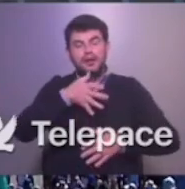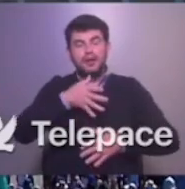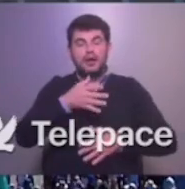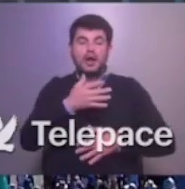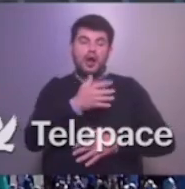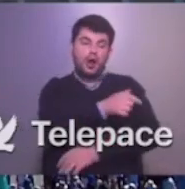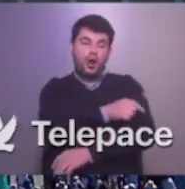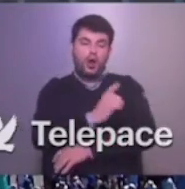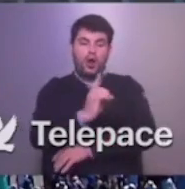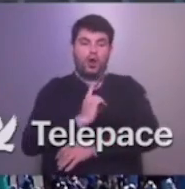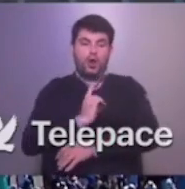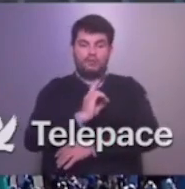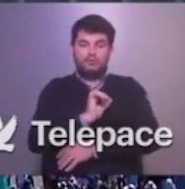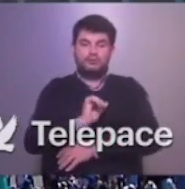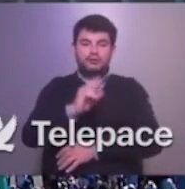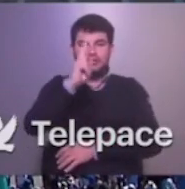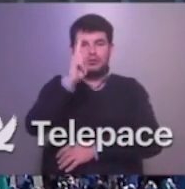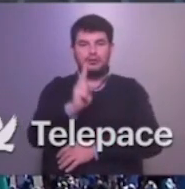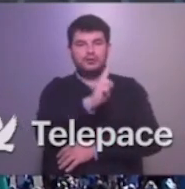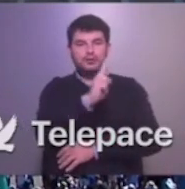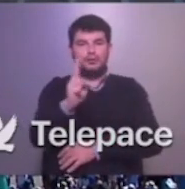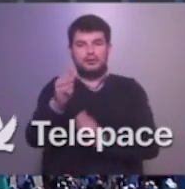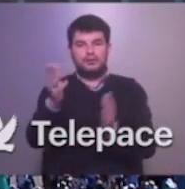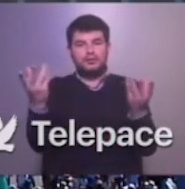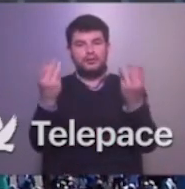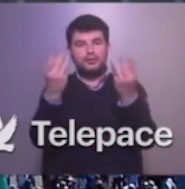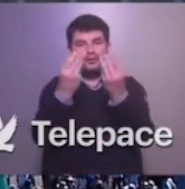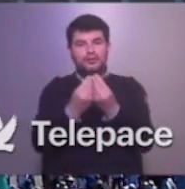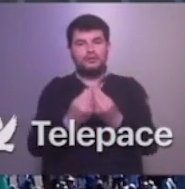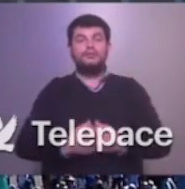nosso nome e depois nos abençoa com ele.